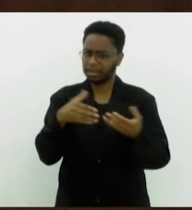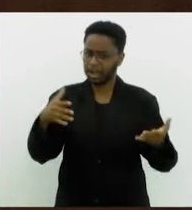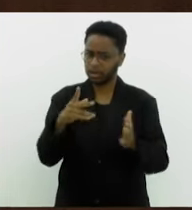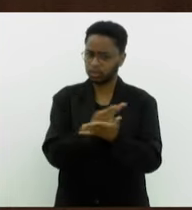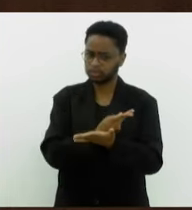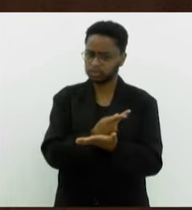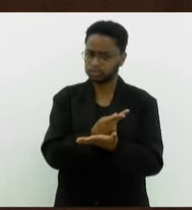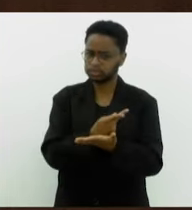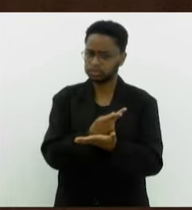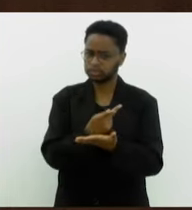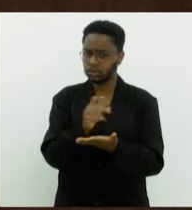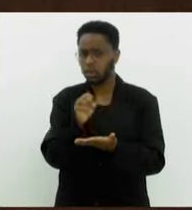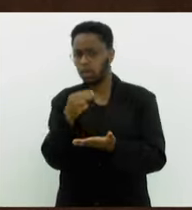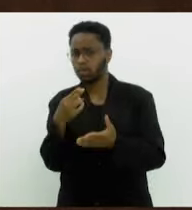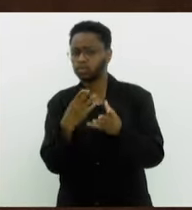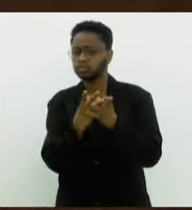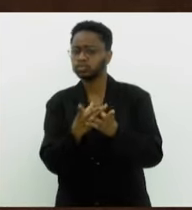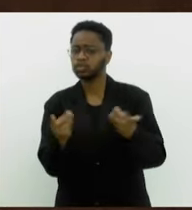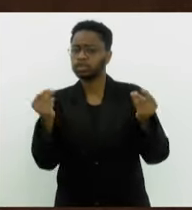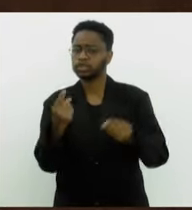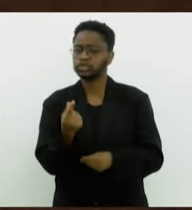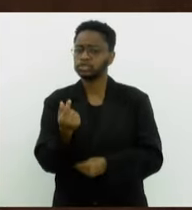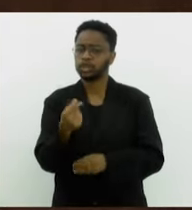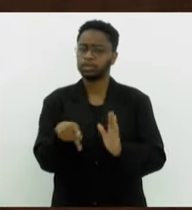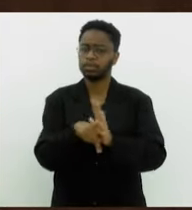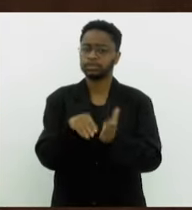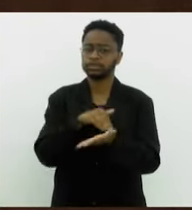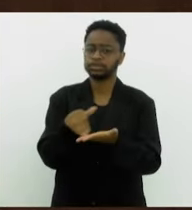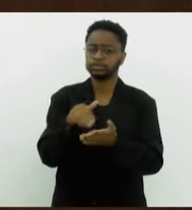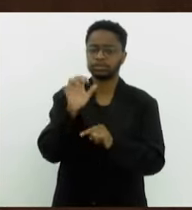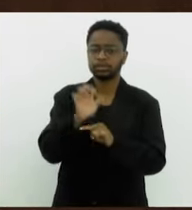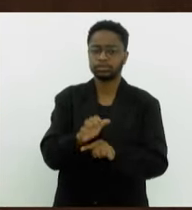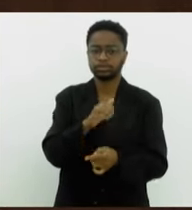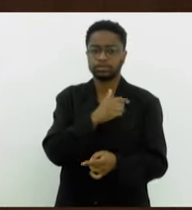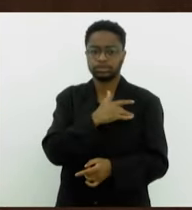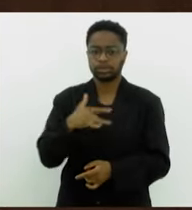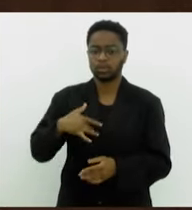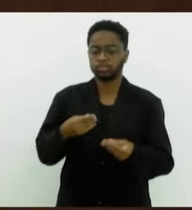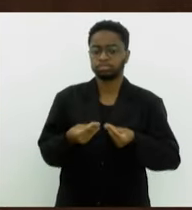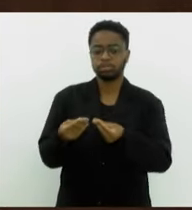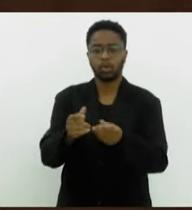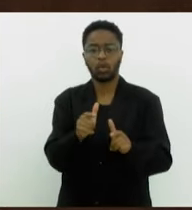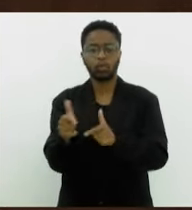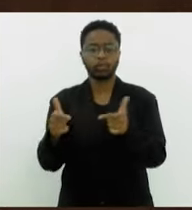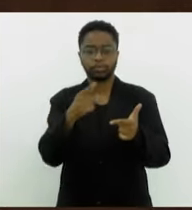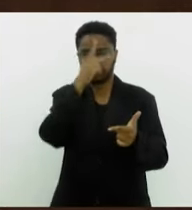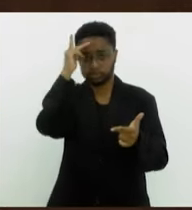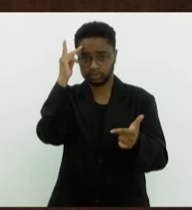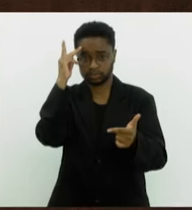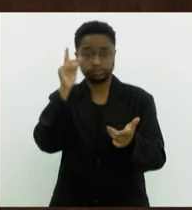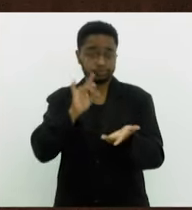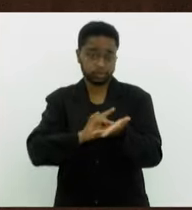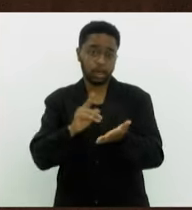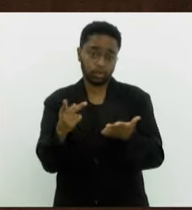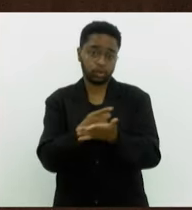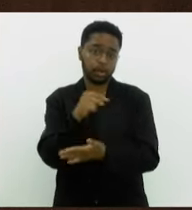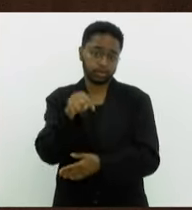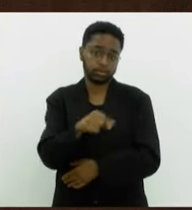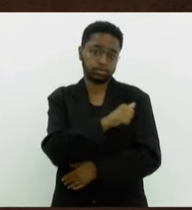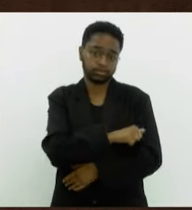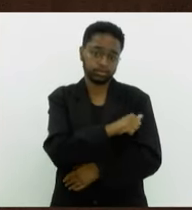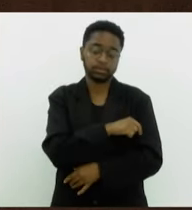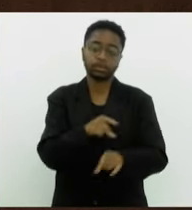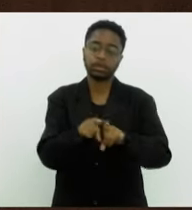melhor, estão sumindo com dinheiro da Secretaria Estadual de Saúde indo para o bolso de alguém. É o que está acontecendo no estado do Rio de Janeiro. E nós